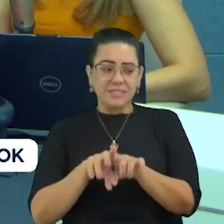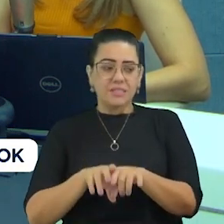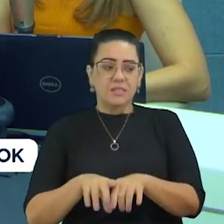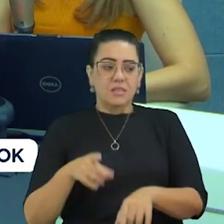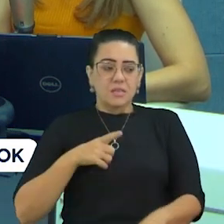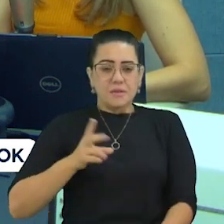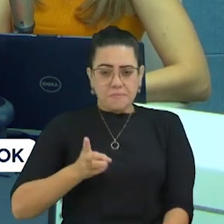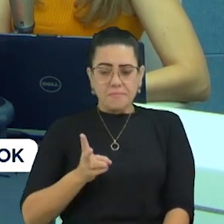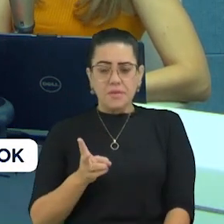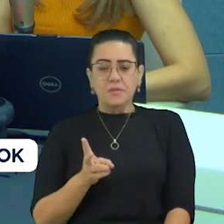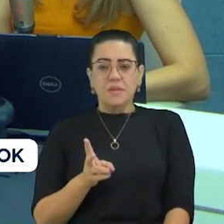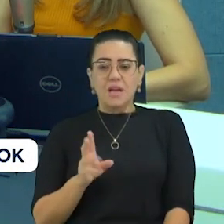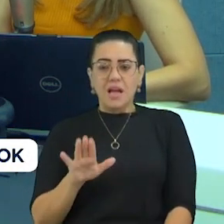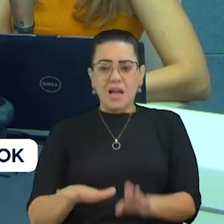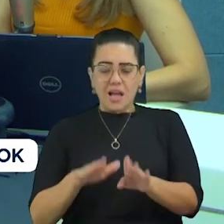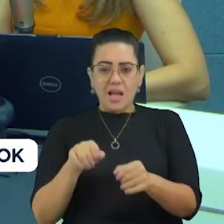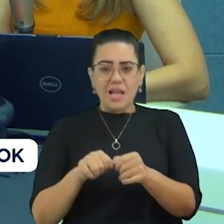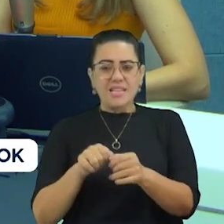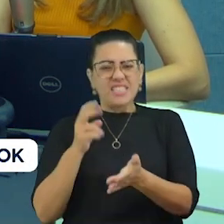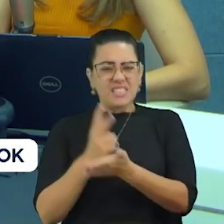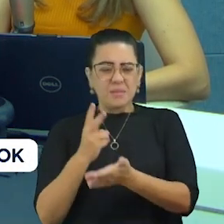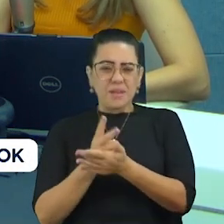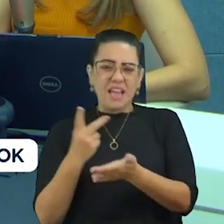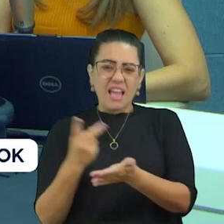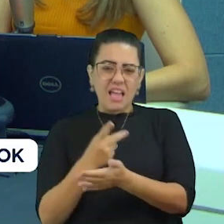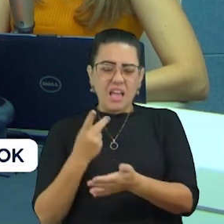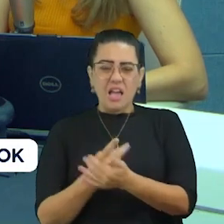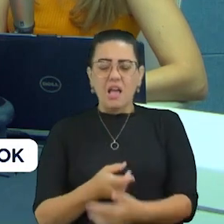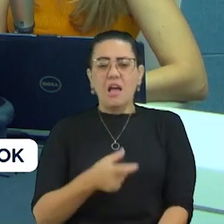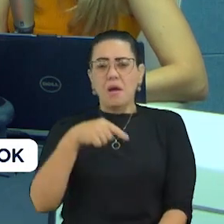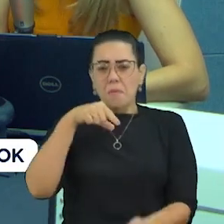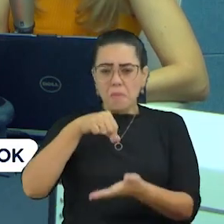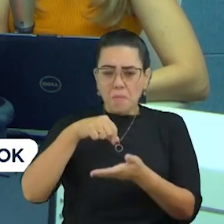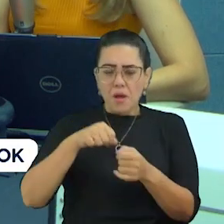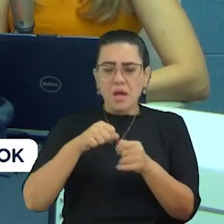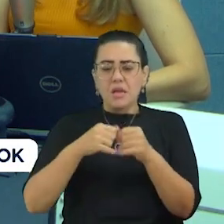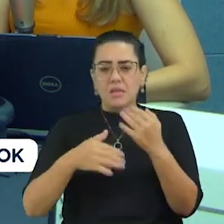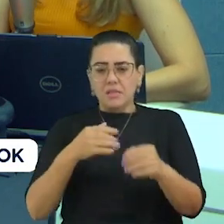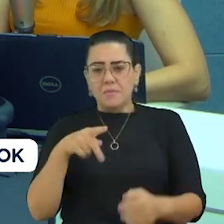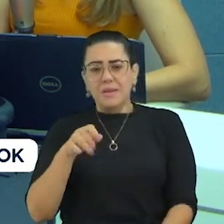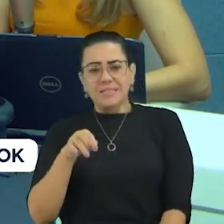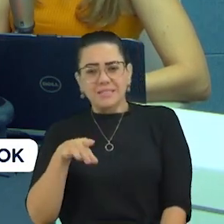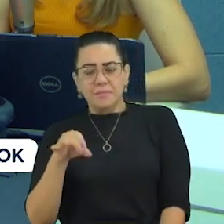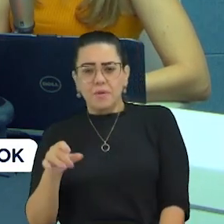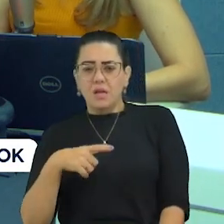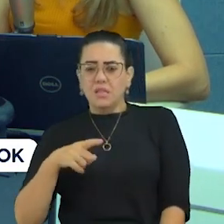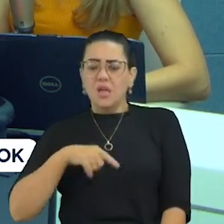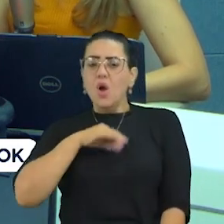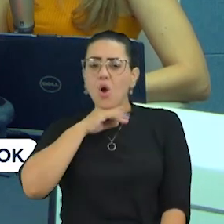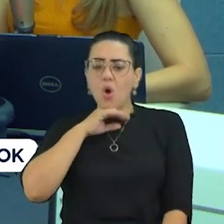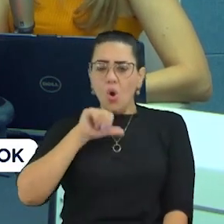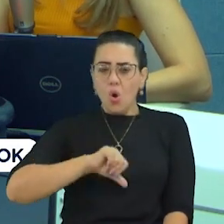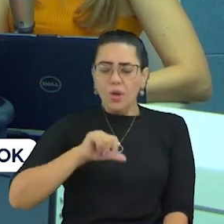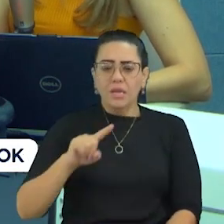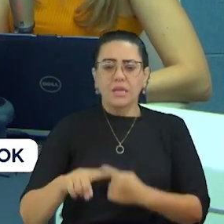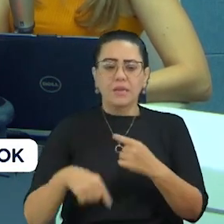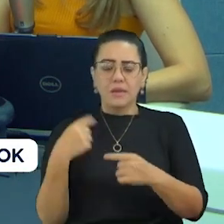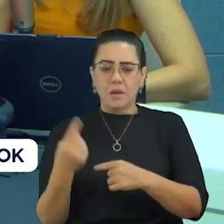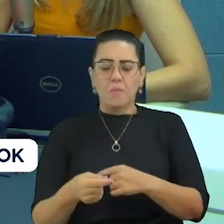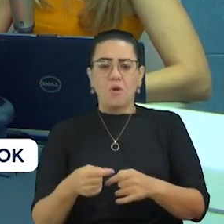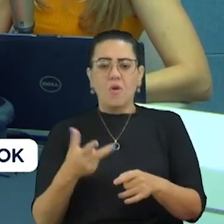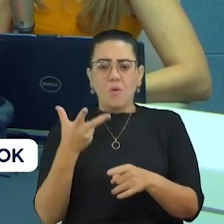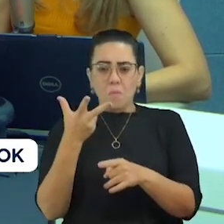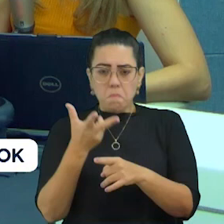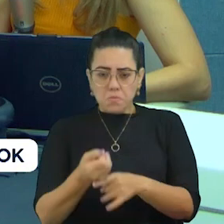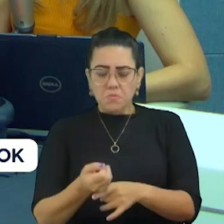mesmo medicamento, às vezes sem prescrição médica, uma dipirona, um paracetamol, isso pode acabar perdendo a eficiência do medicamento